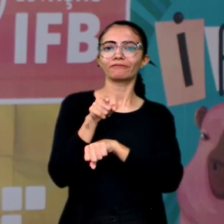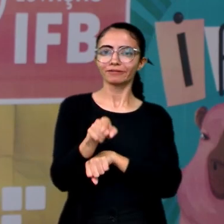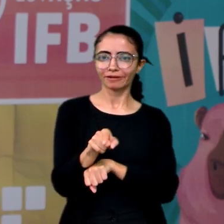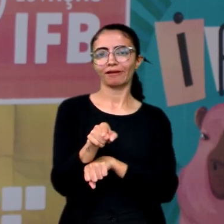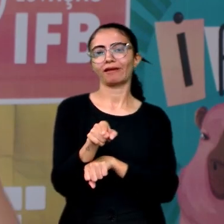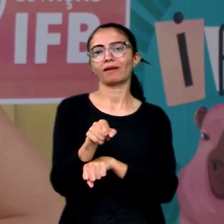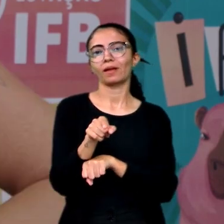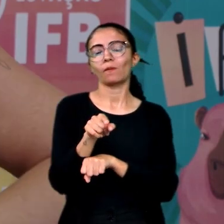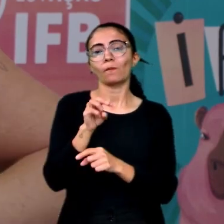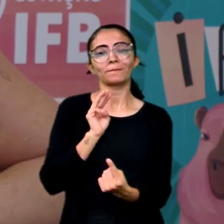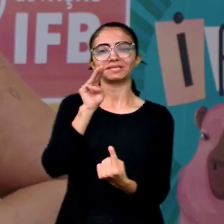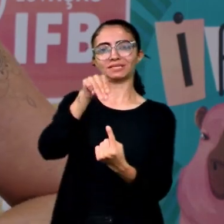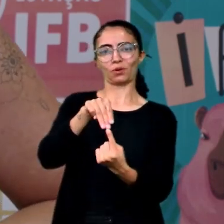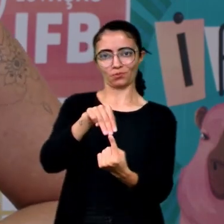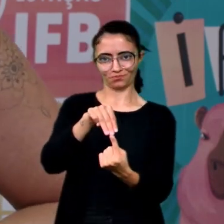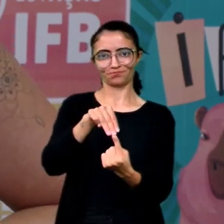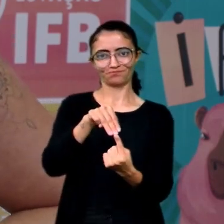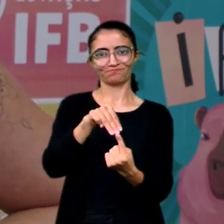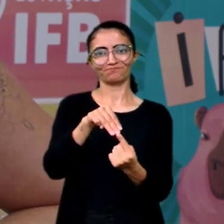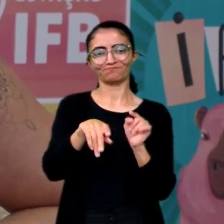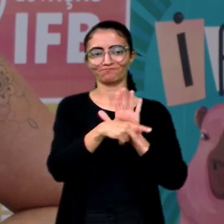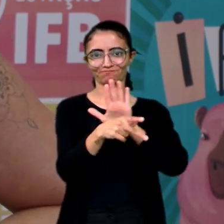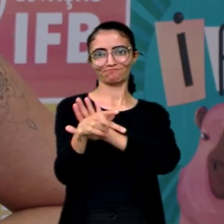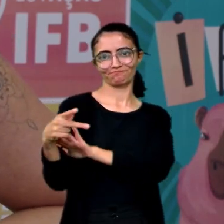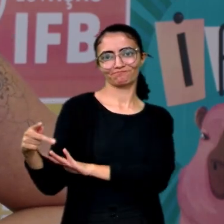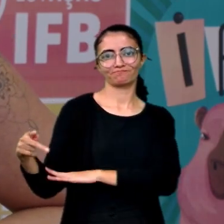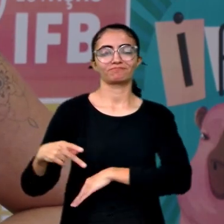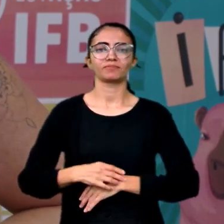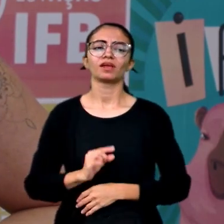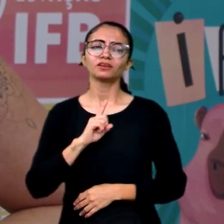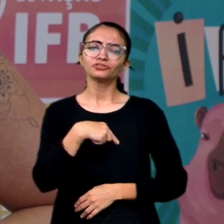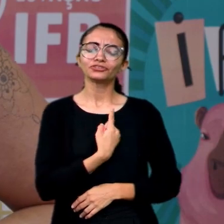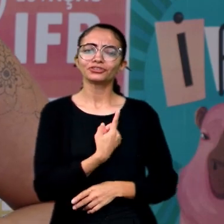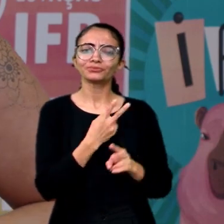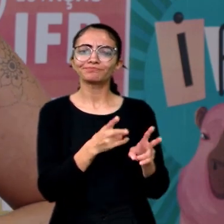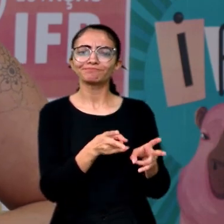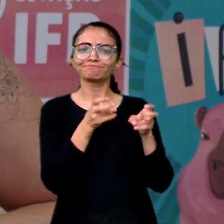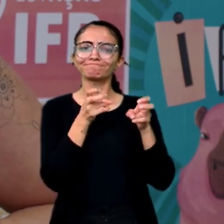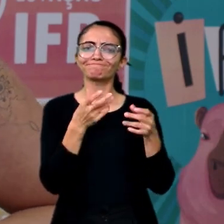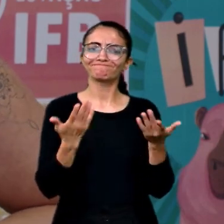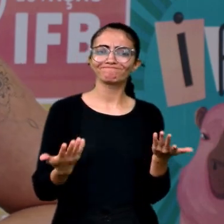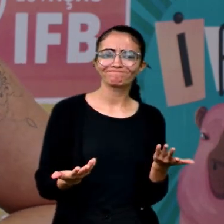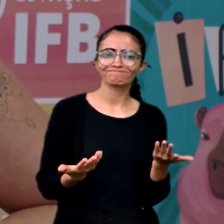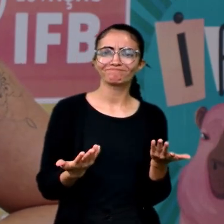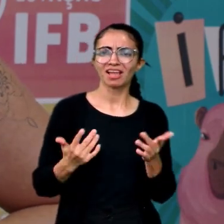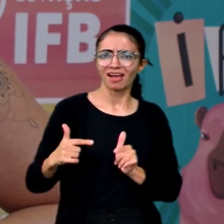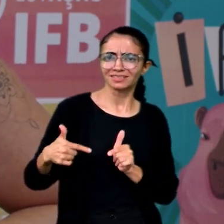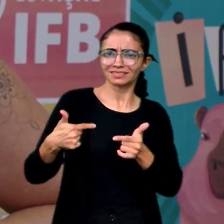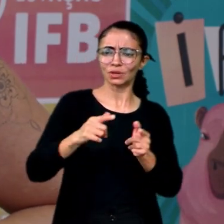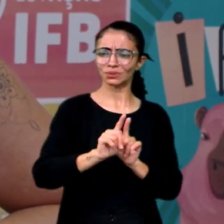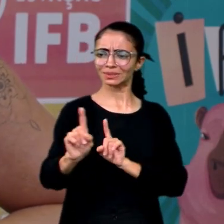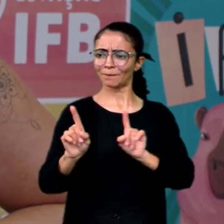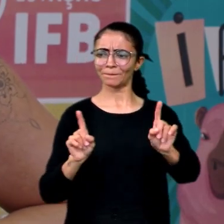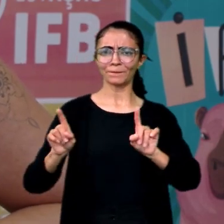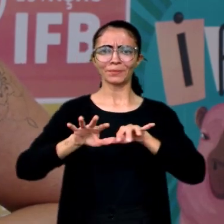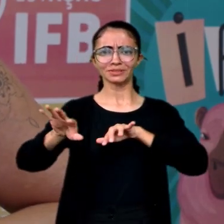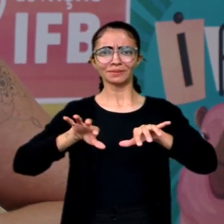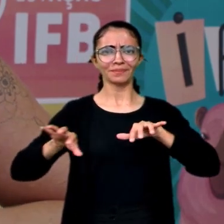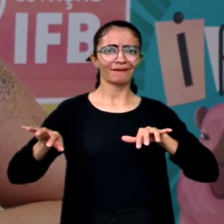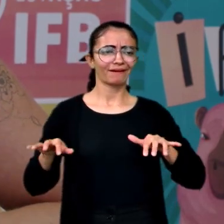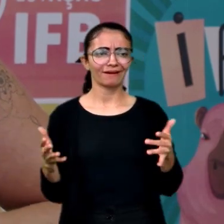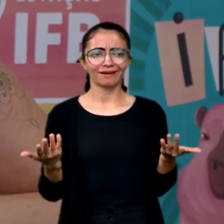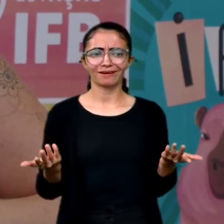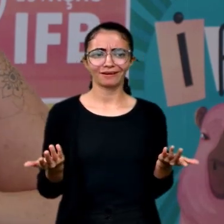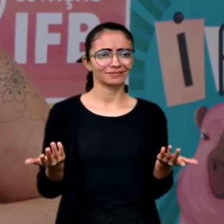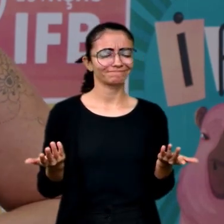missão. E aí a gente percebeu que não adiantava ficar fazendo essas ações isoladas, porque uma hora o